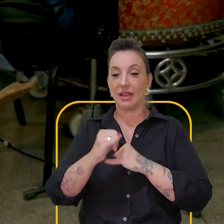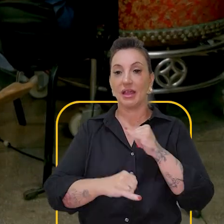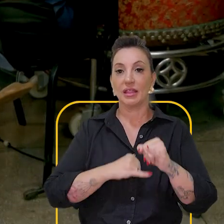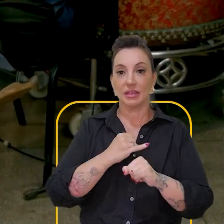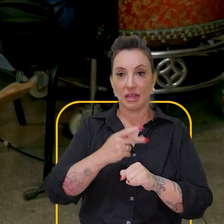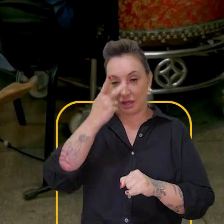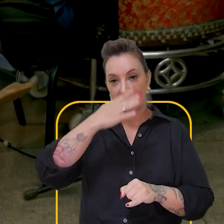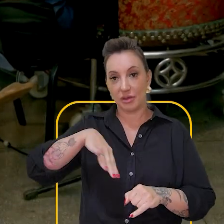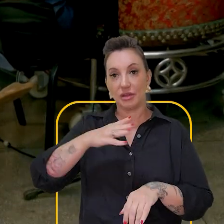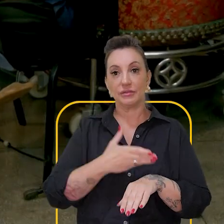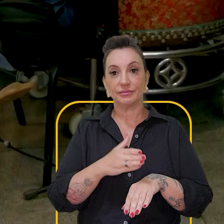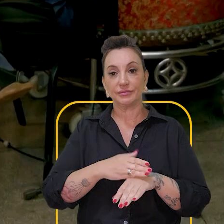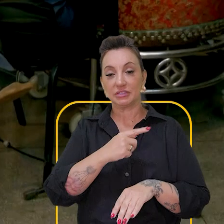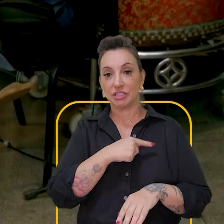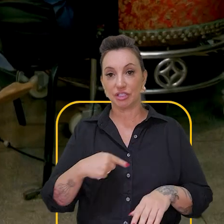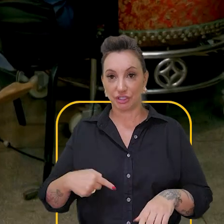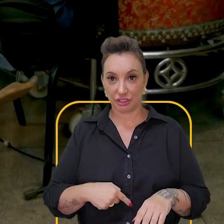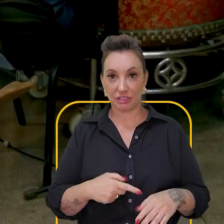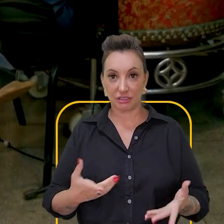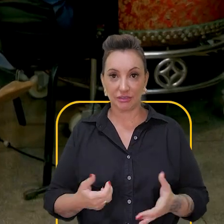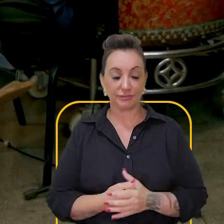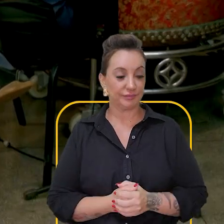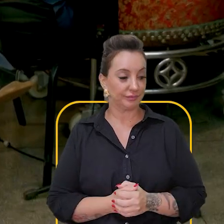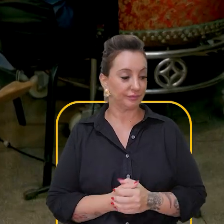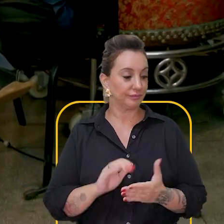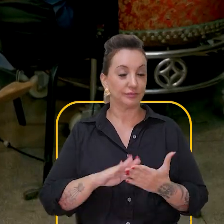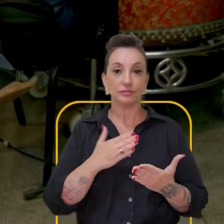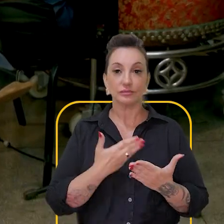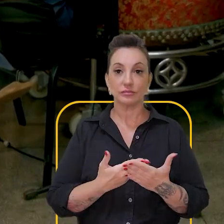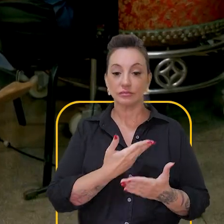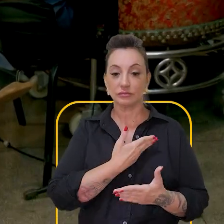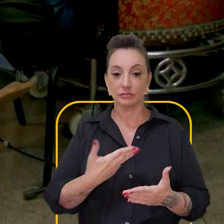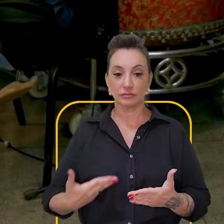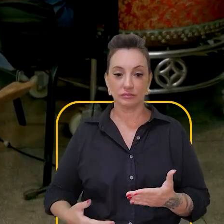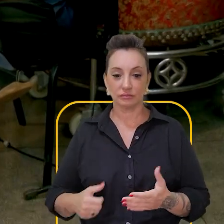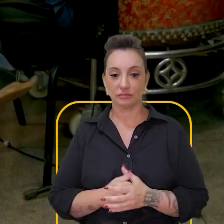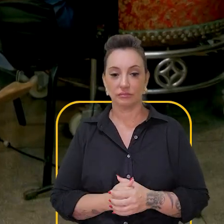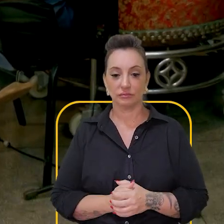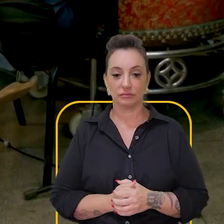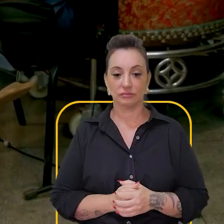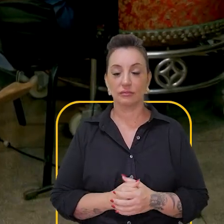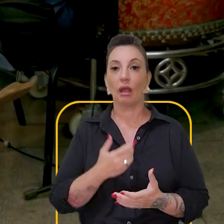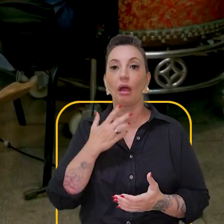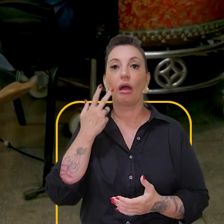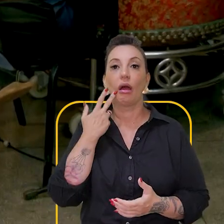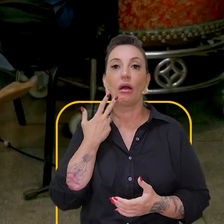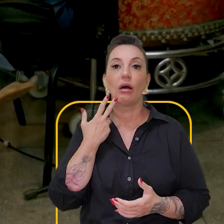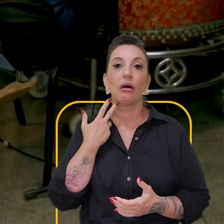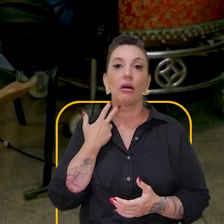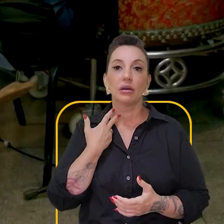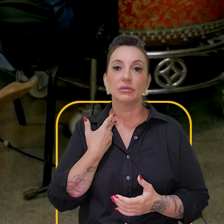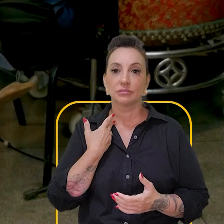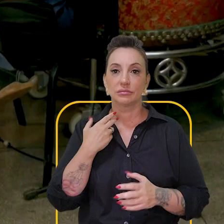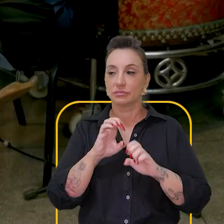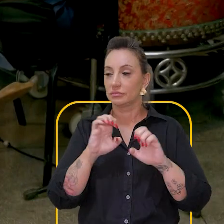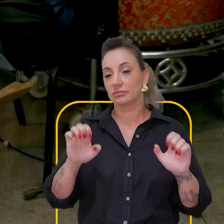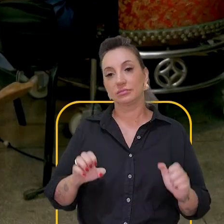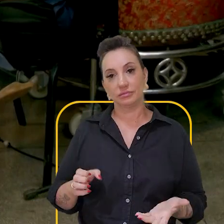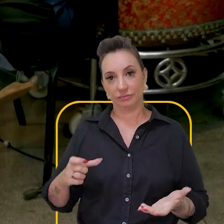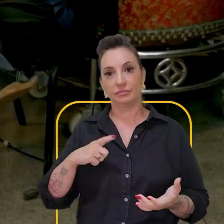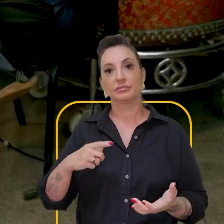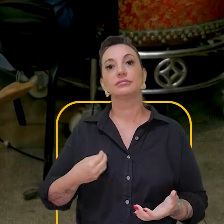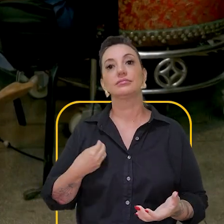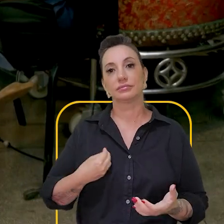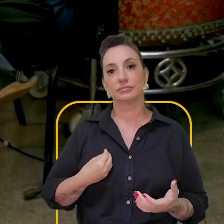né comal a estrutura Então existe todo um apoio né então mais o Nereu com o trabalho